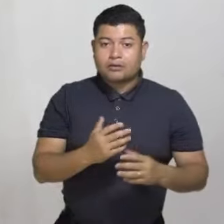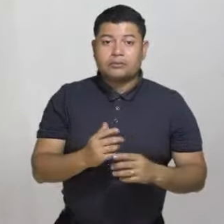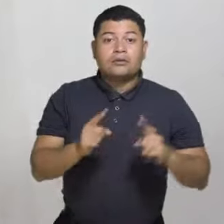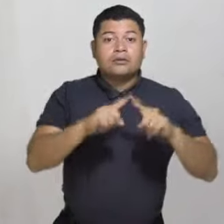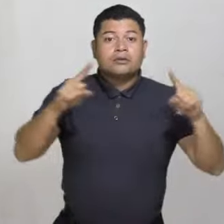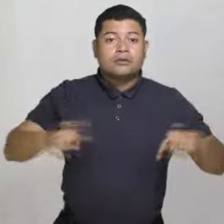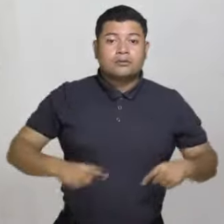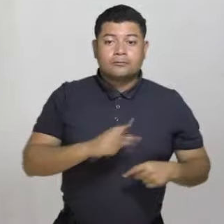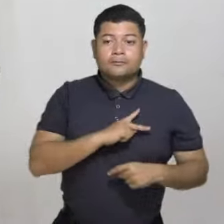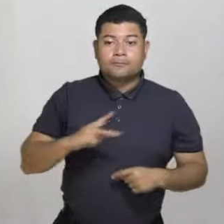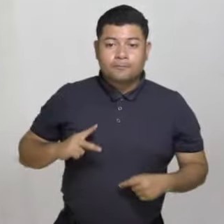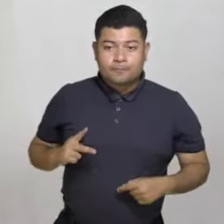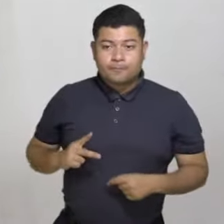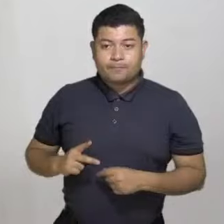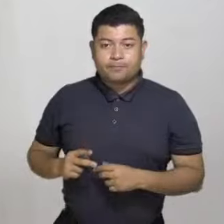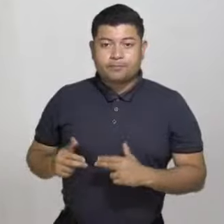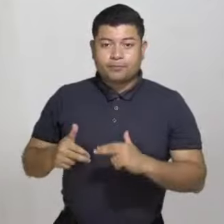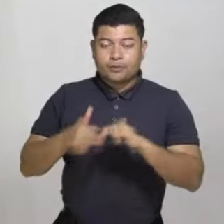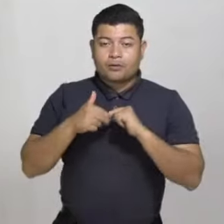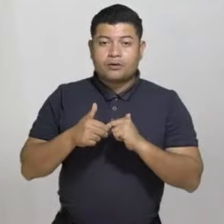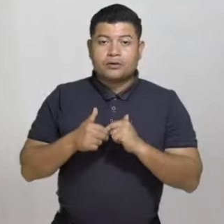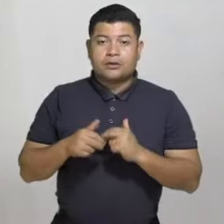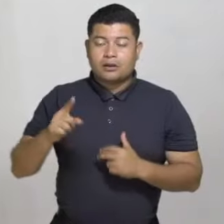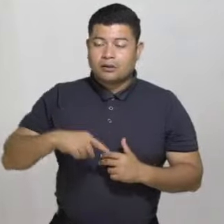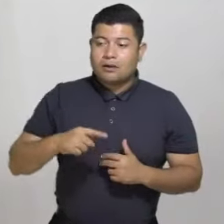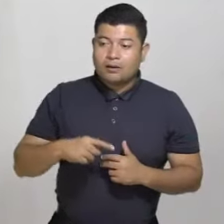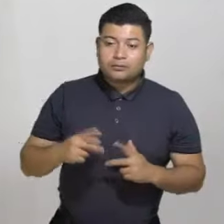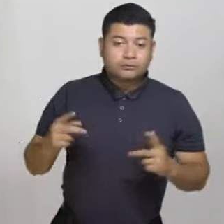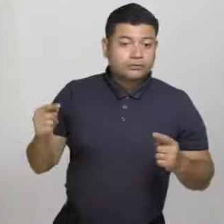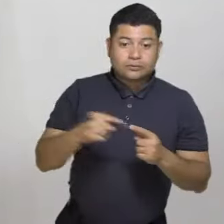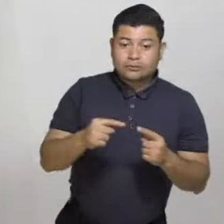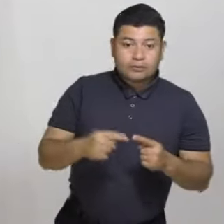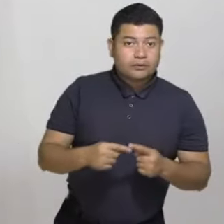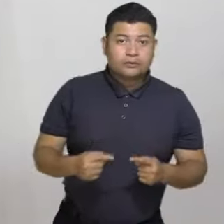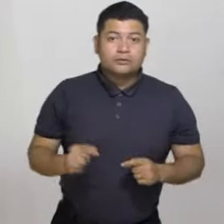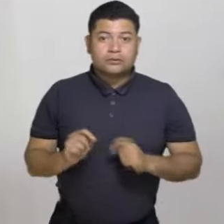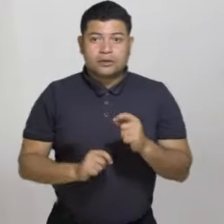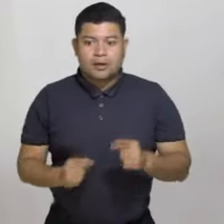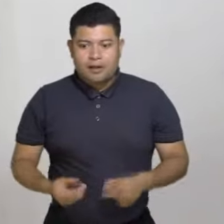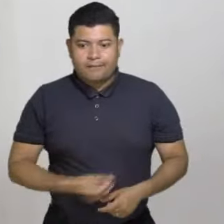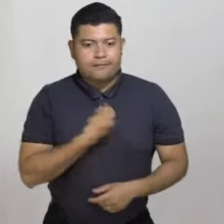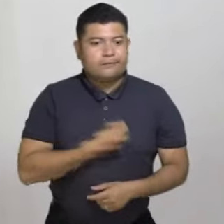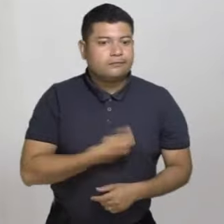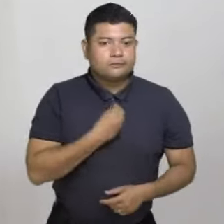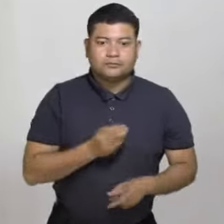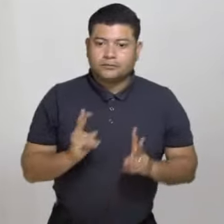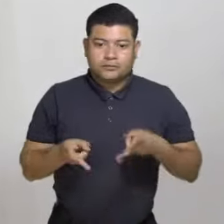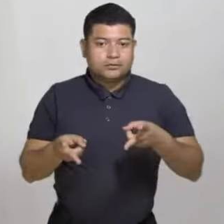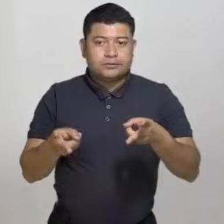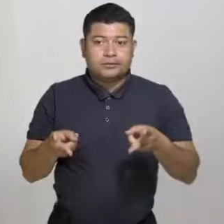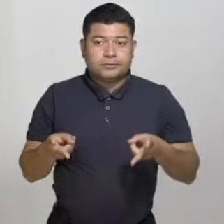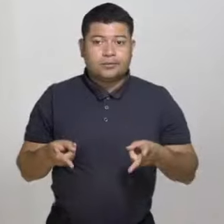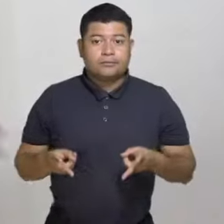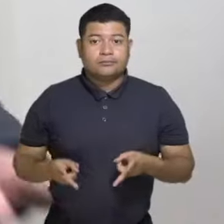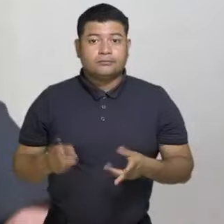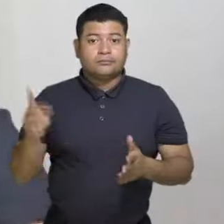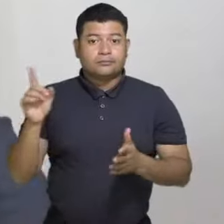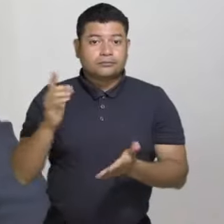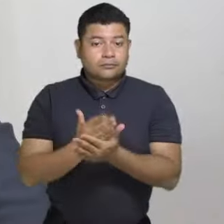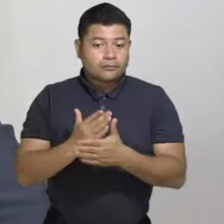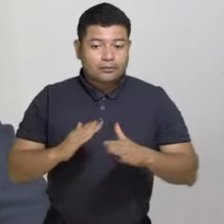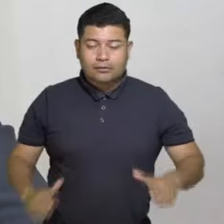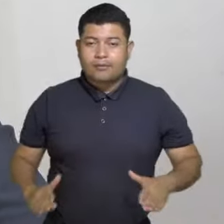Portanto, é questão de vida. A eliminação dessa segregação dos